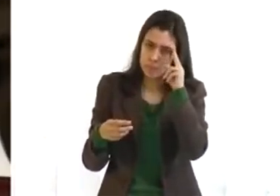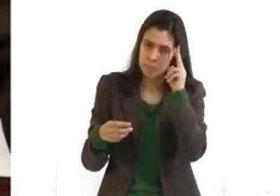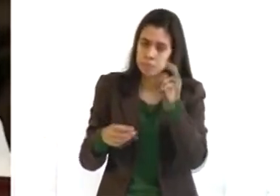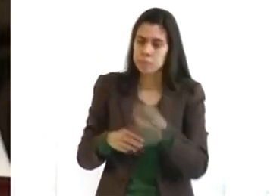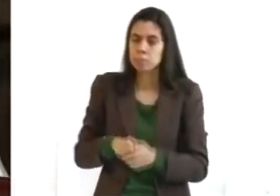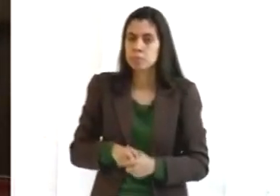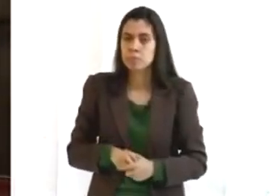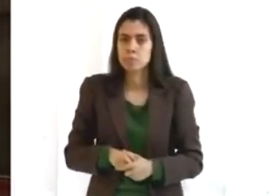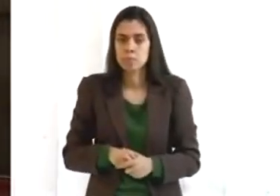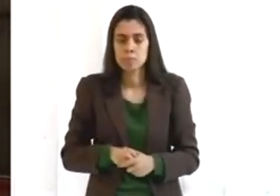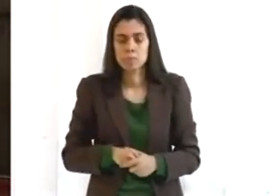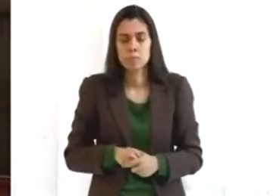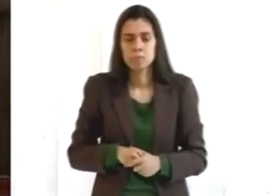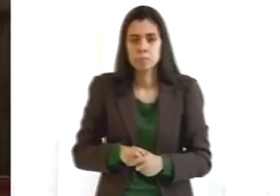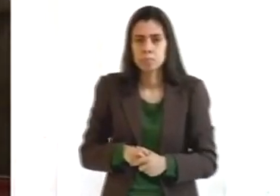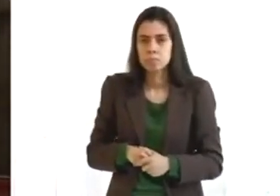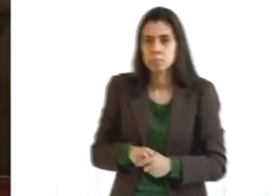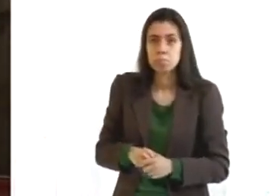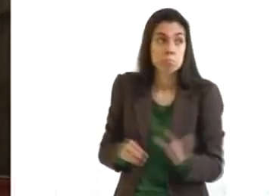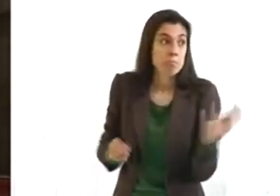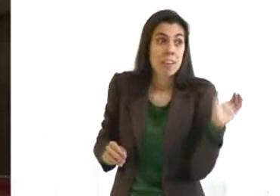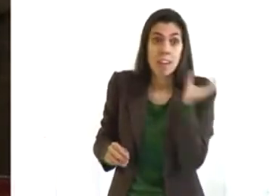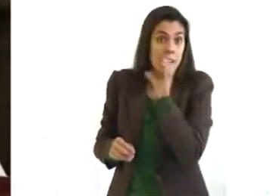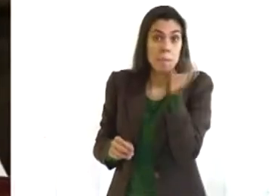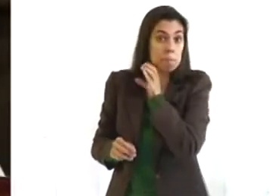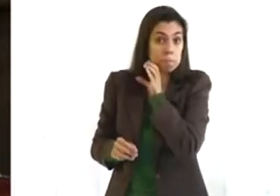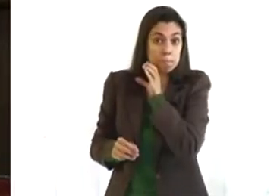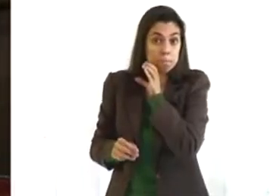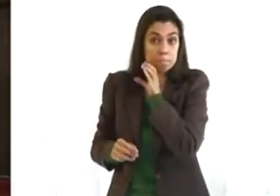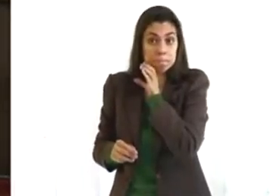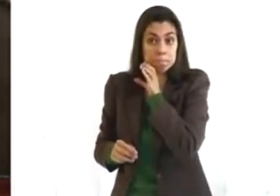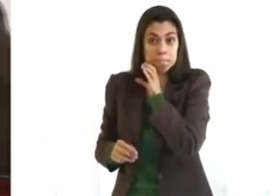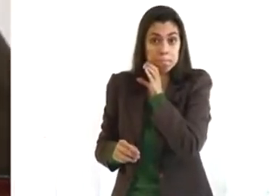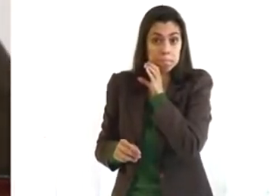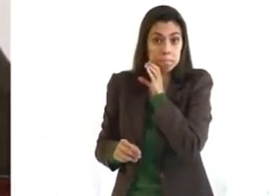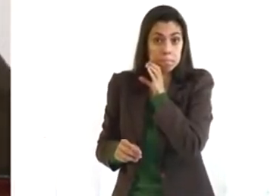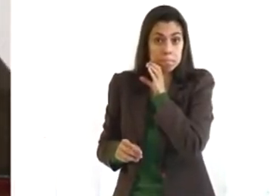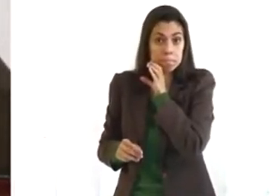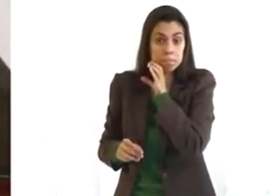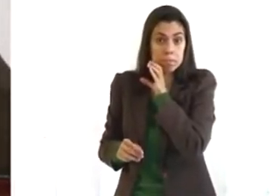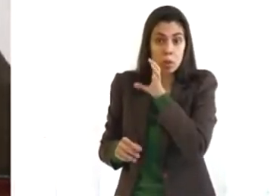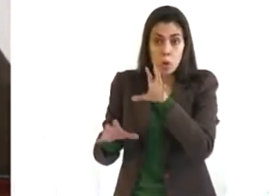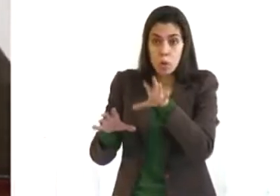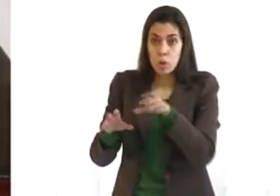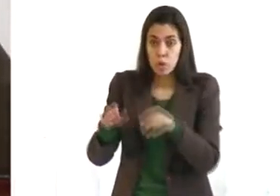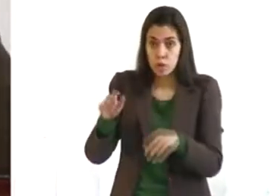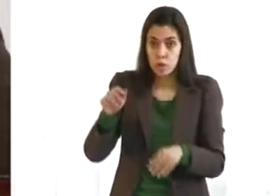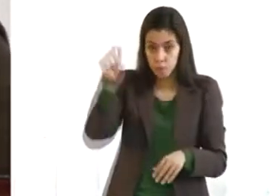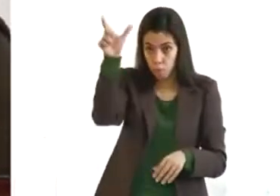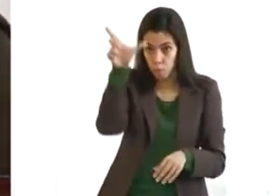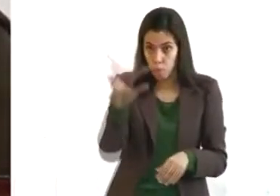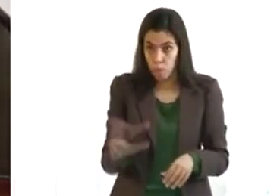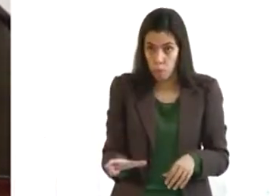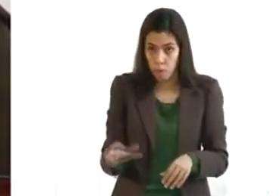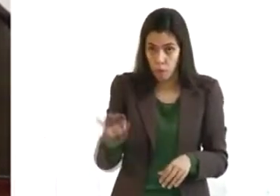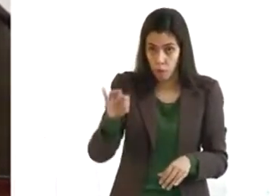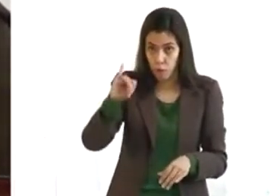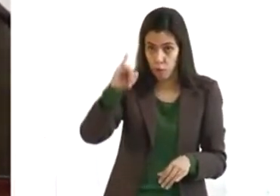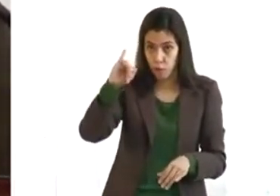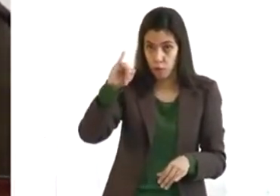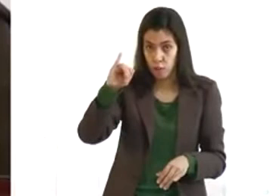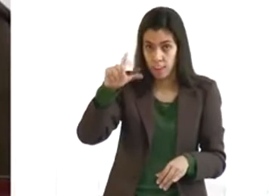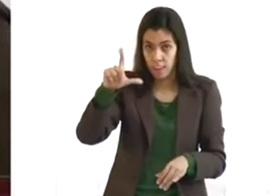irmãos, num piscar de olhos, o Filipe vai desaparecer. Aí você diz, pastor, o que é